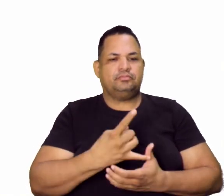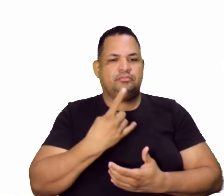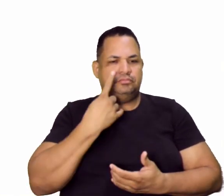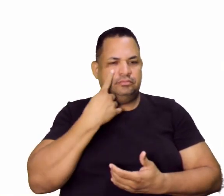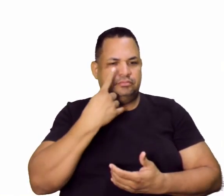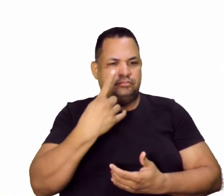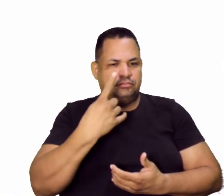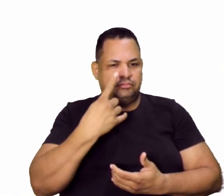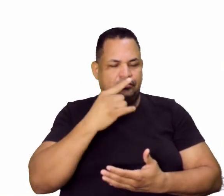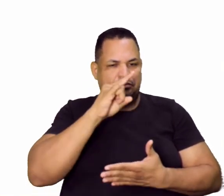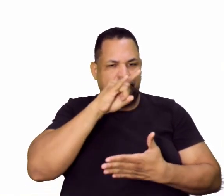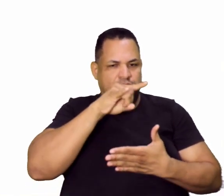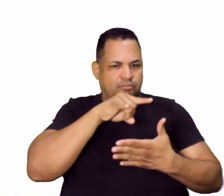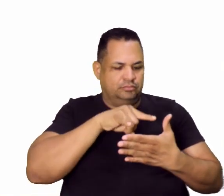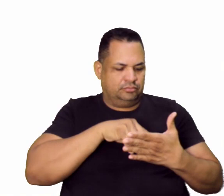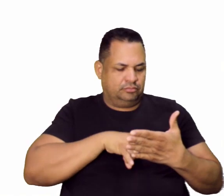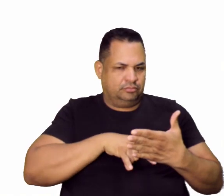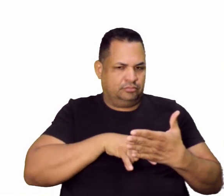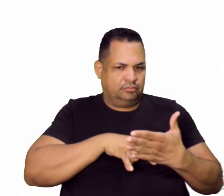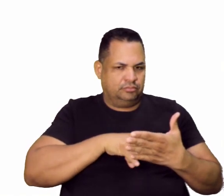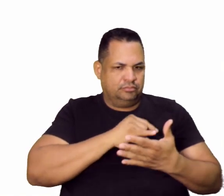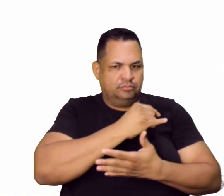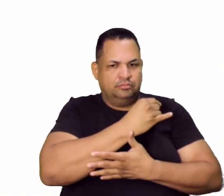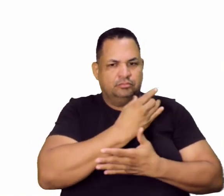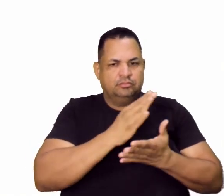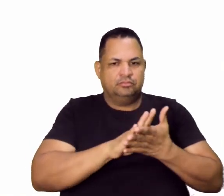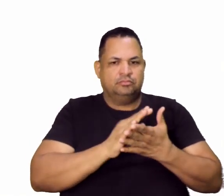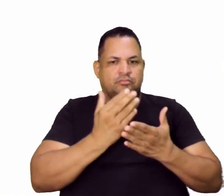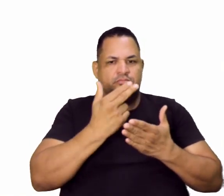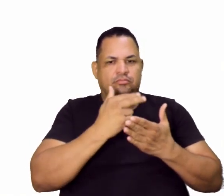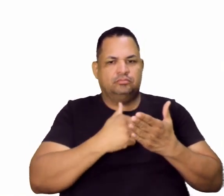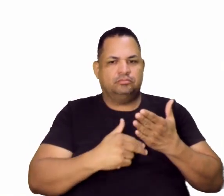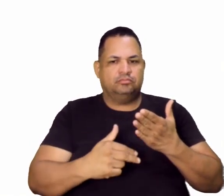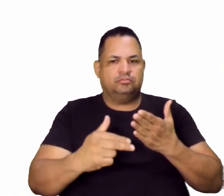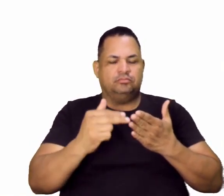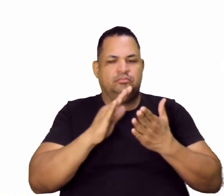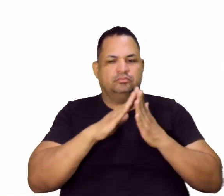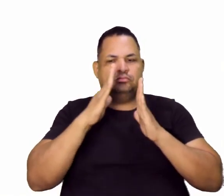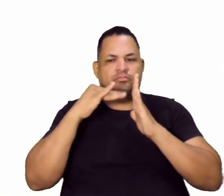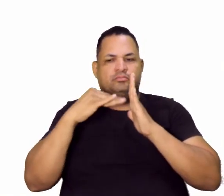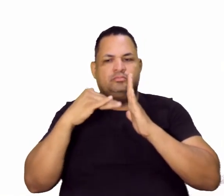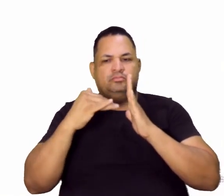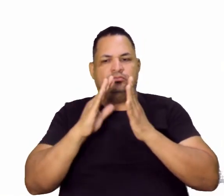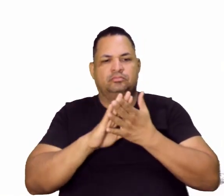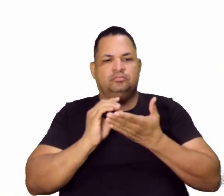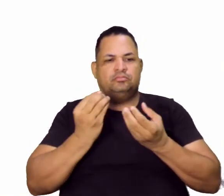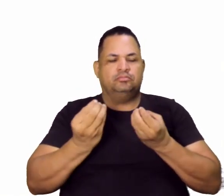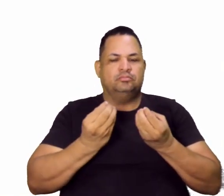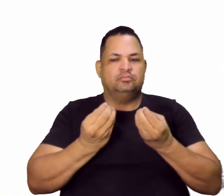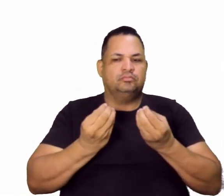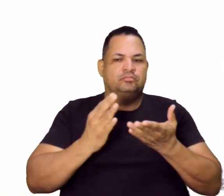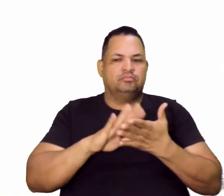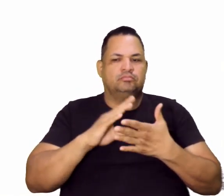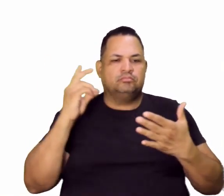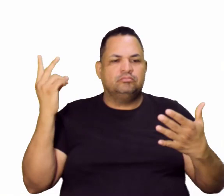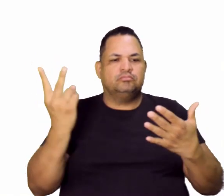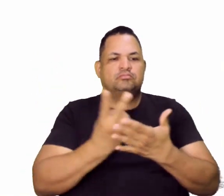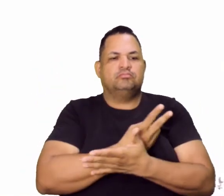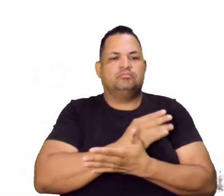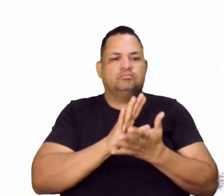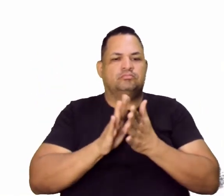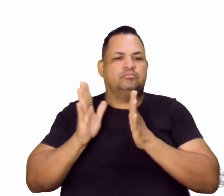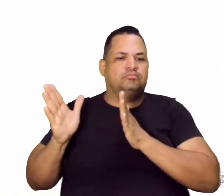o documento, natureza, ou seja, a ilustração, a pintura, situação